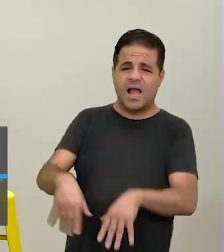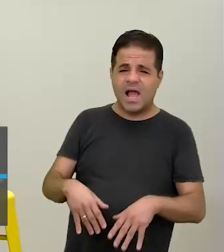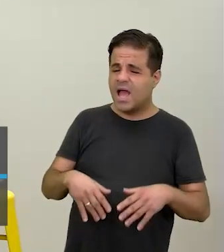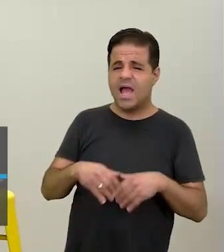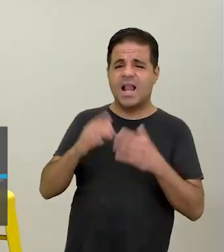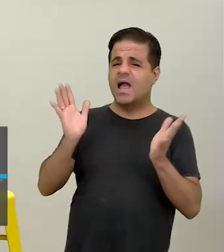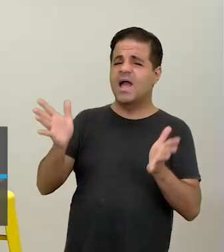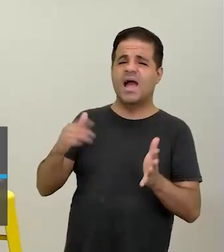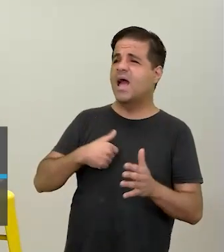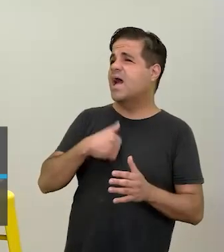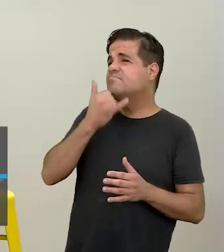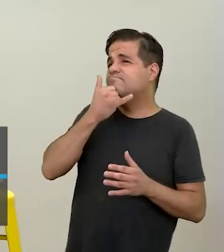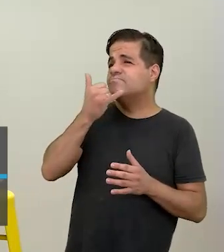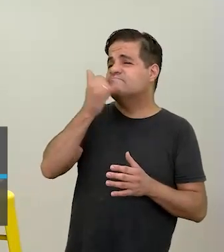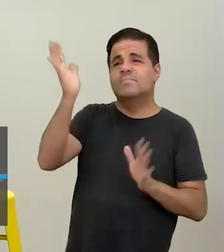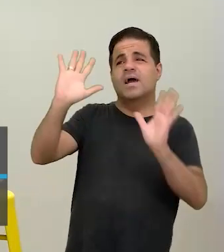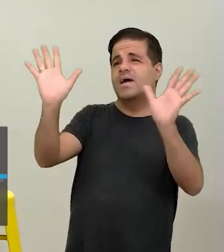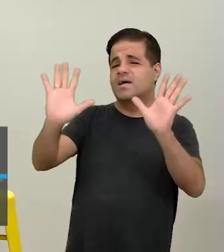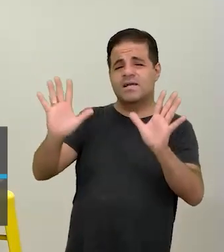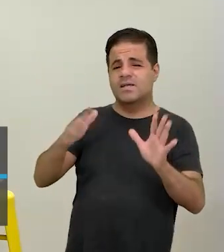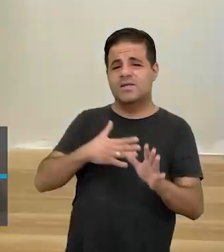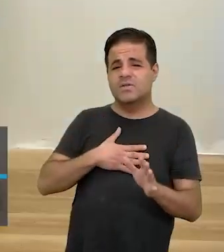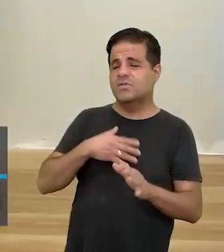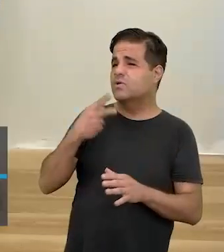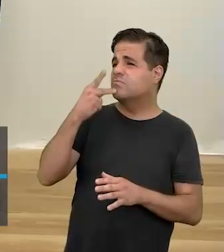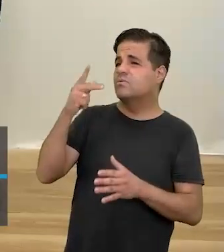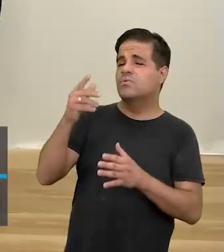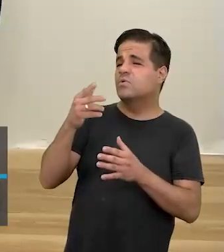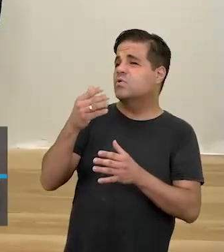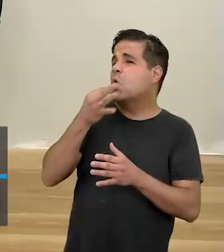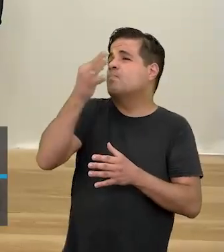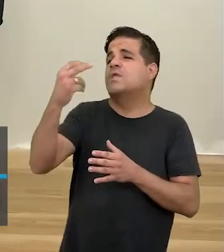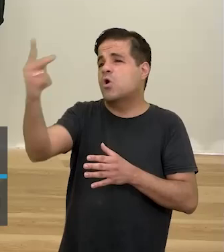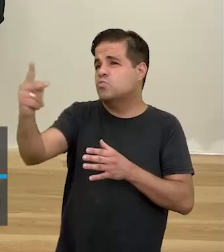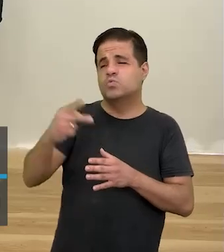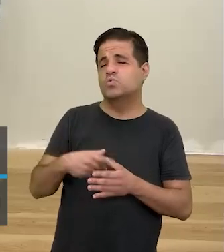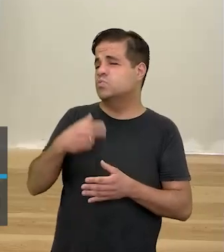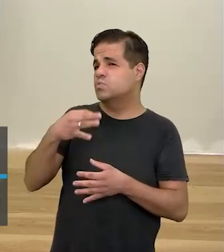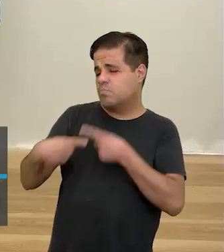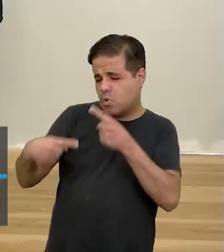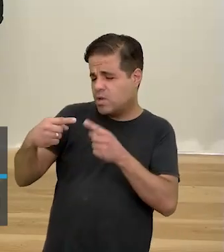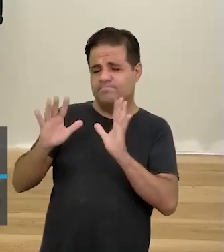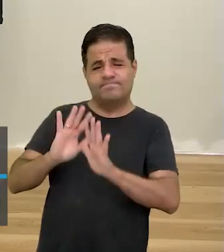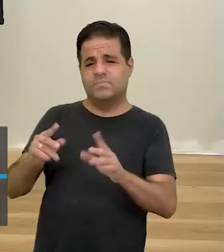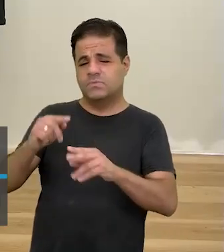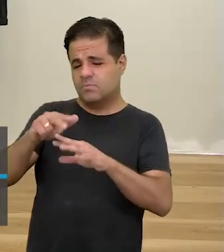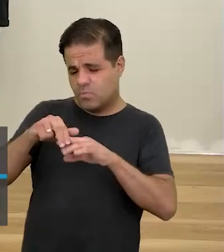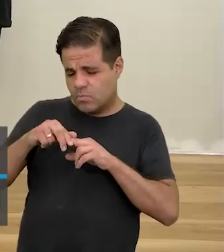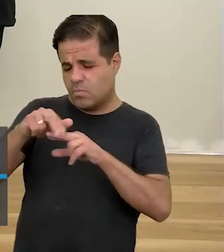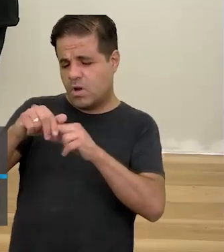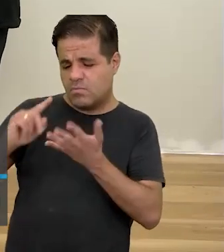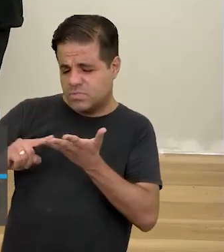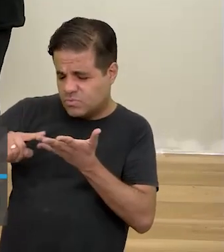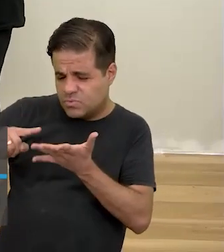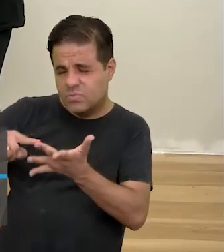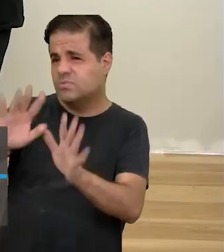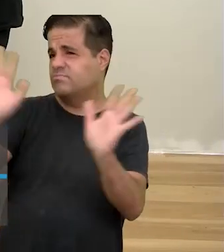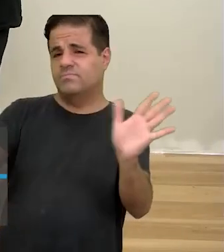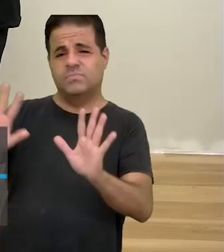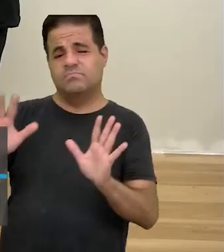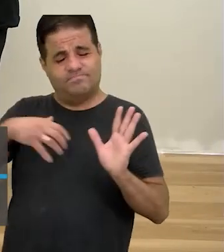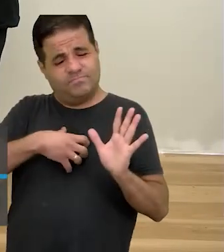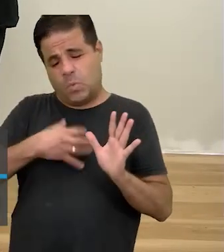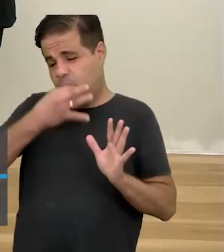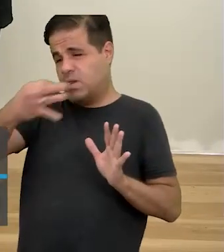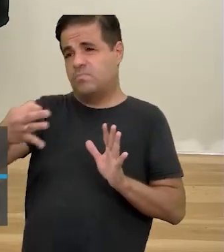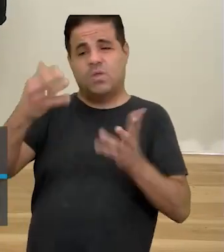falar, então, tia, eu não sou muito a favor da sua posição política, mas eu não sou a favor por causa disso, e eu vejo